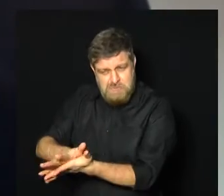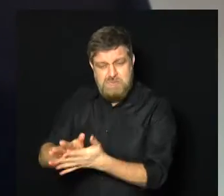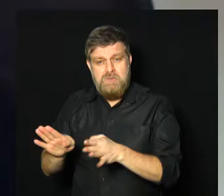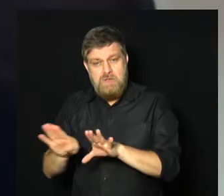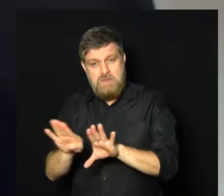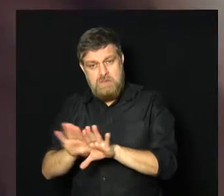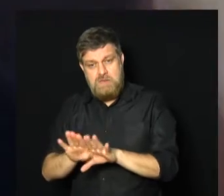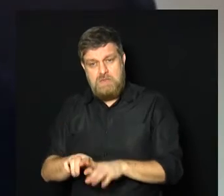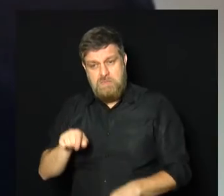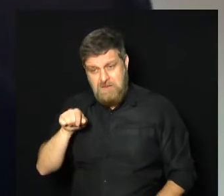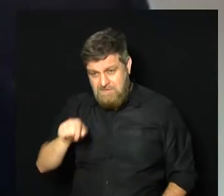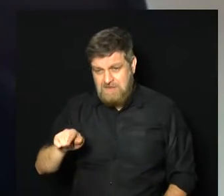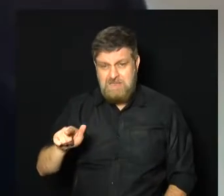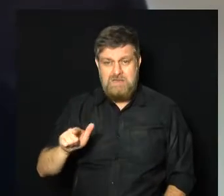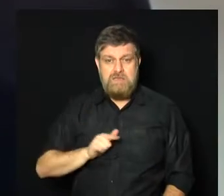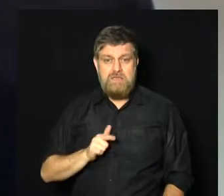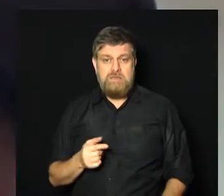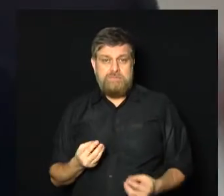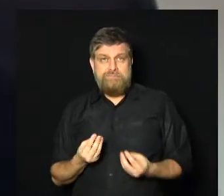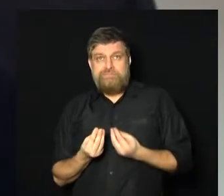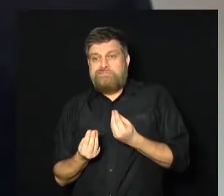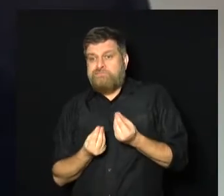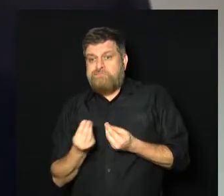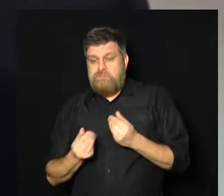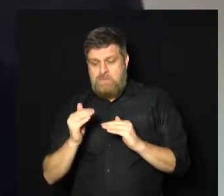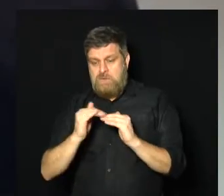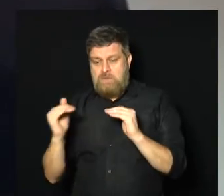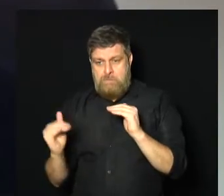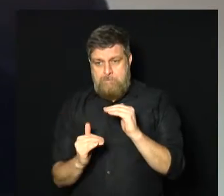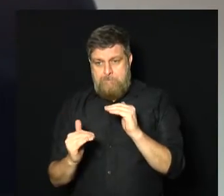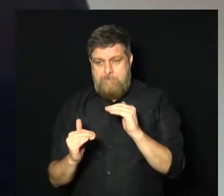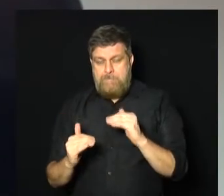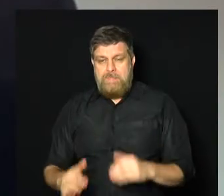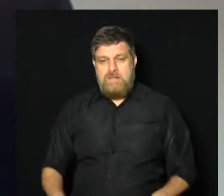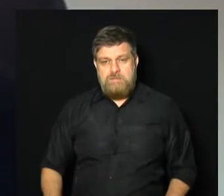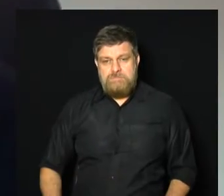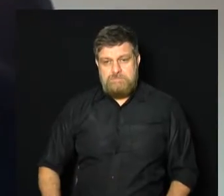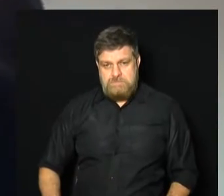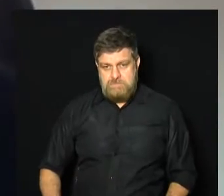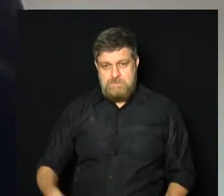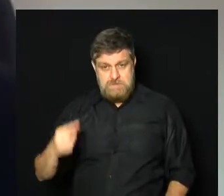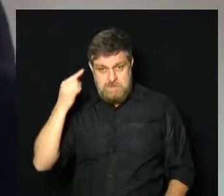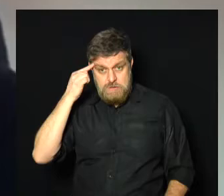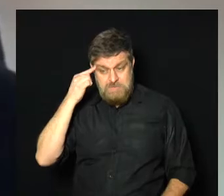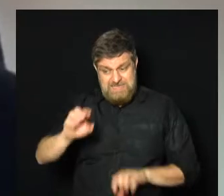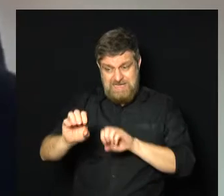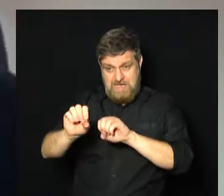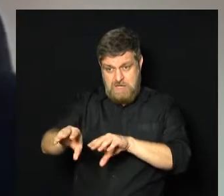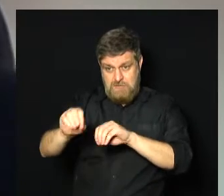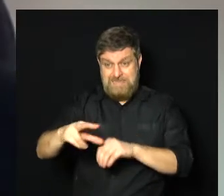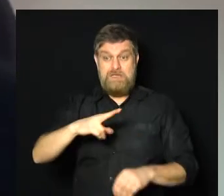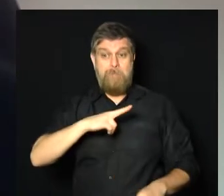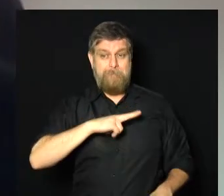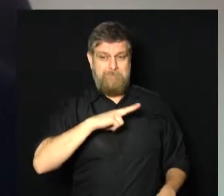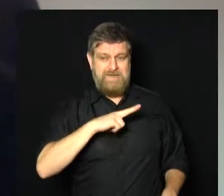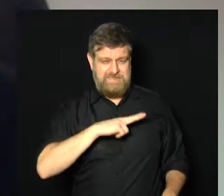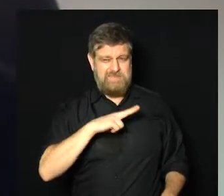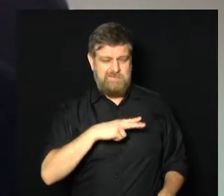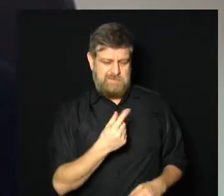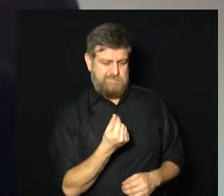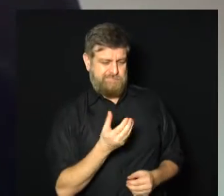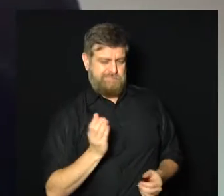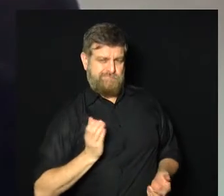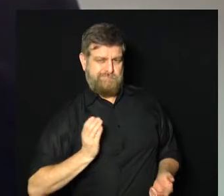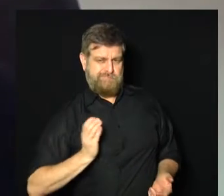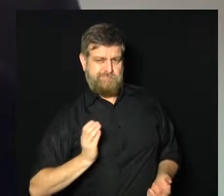portanto, a condições de vida, enfim, né, desiguais em relação à educação privada. E toda vez que a gente